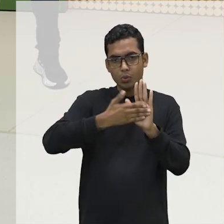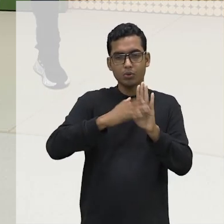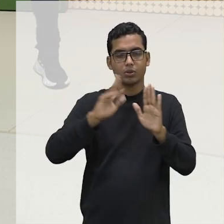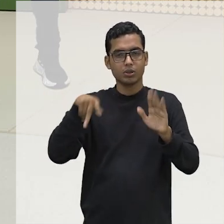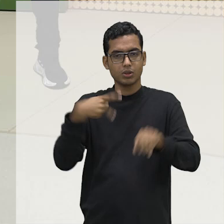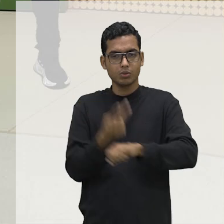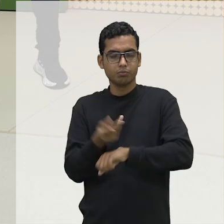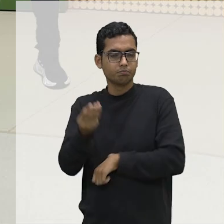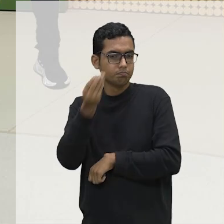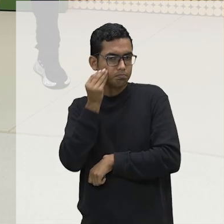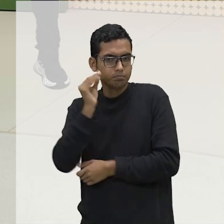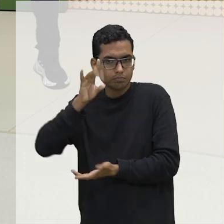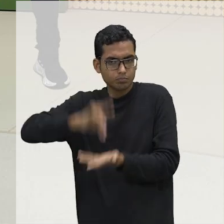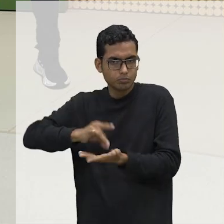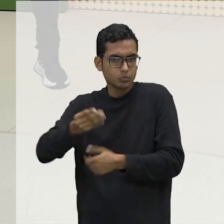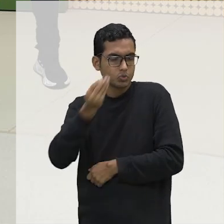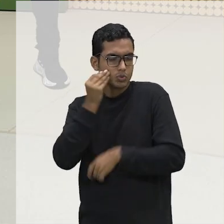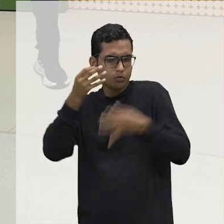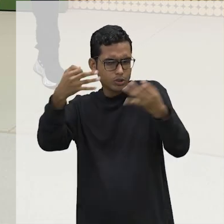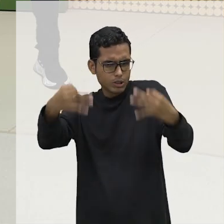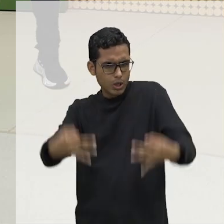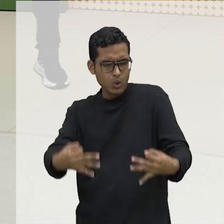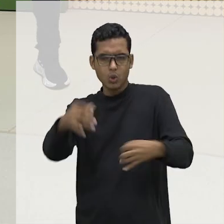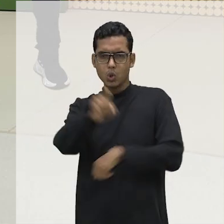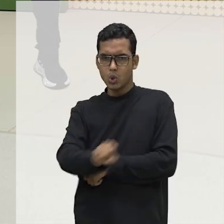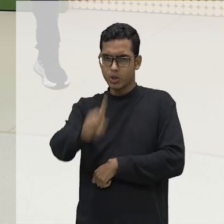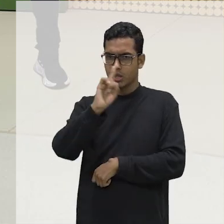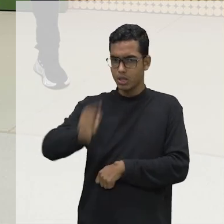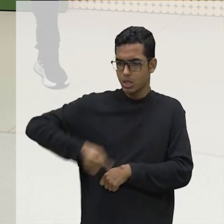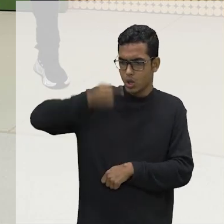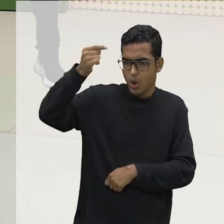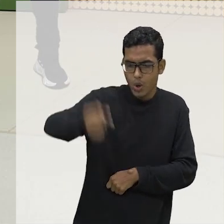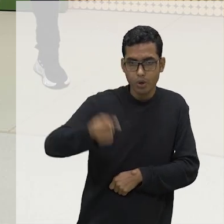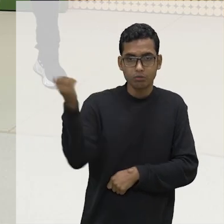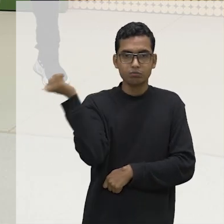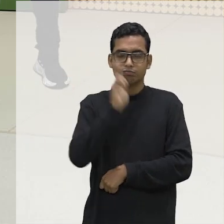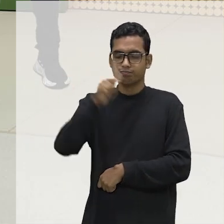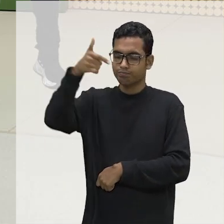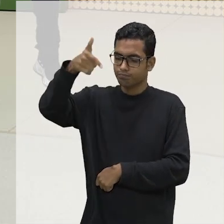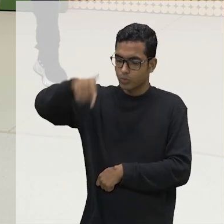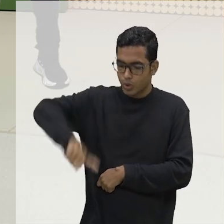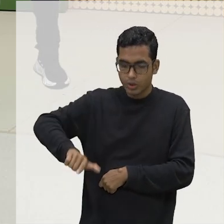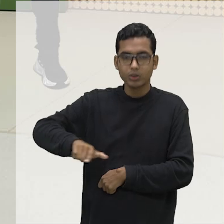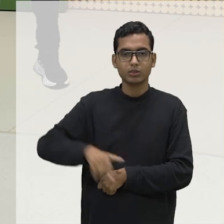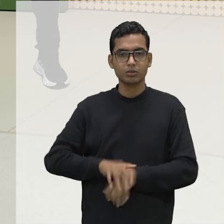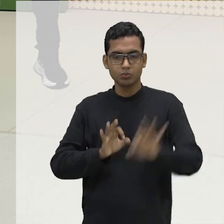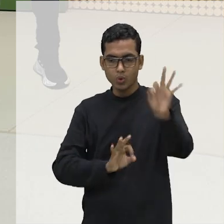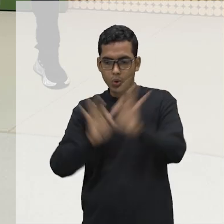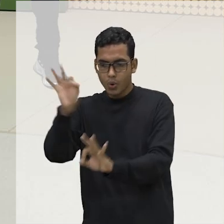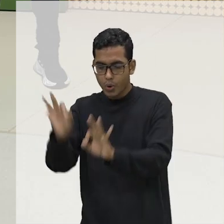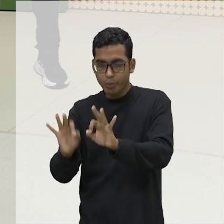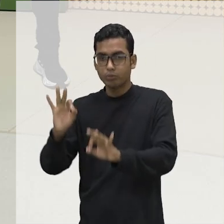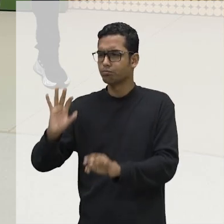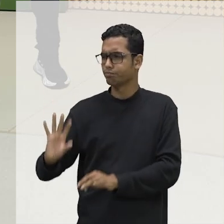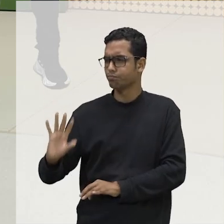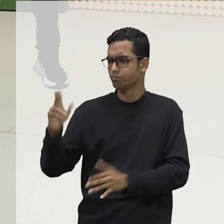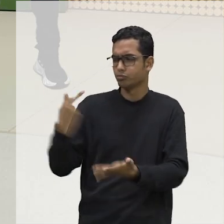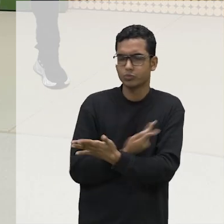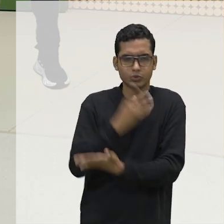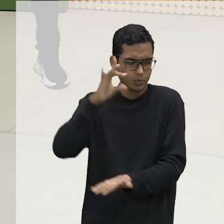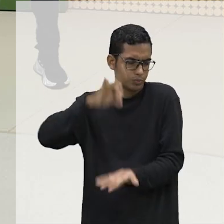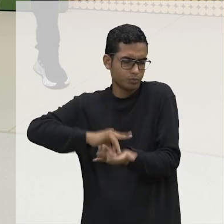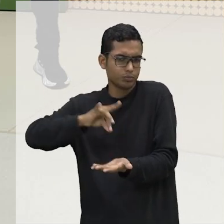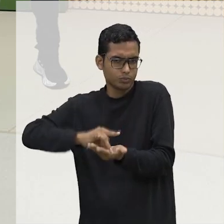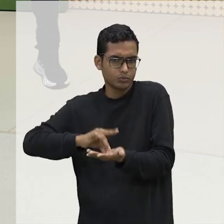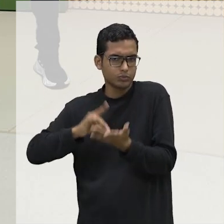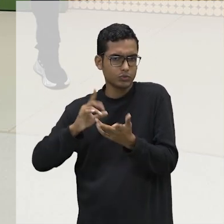testar. Se esse teste for correto, você vai tentar repetir para ver se isso acontece mesmo da maneira como a